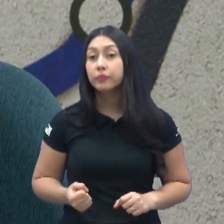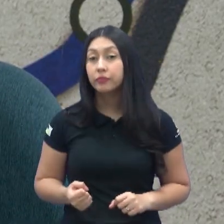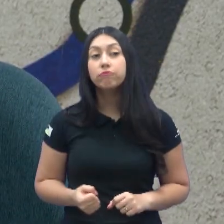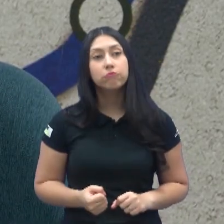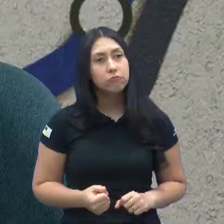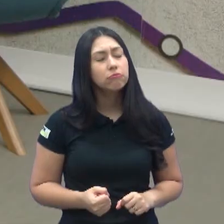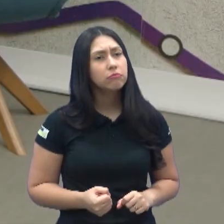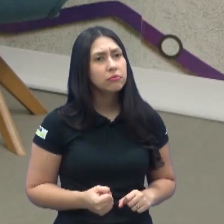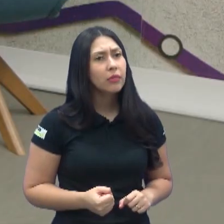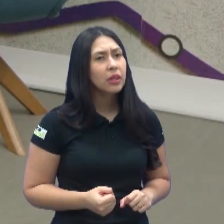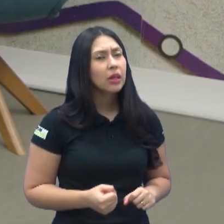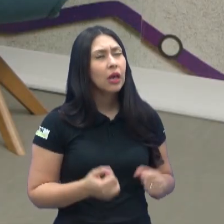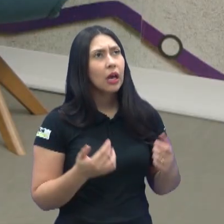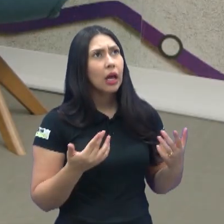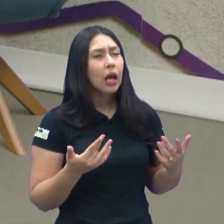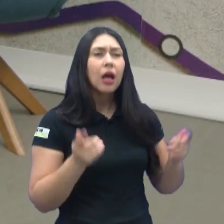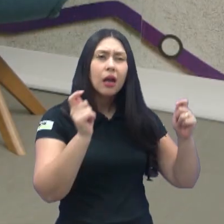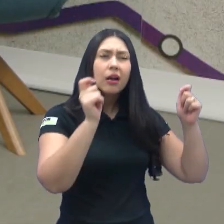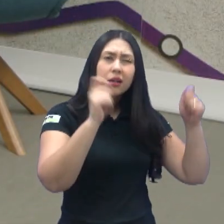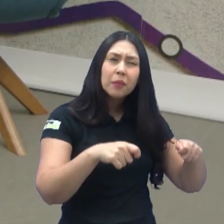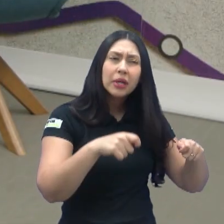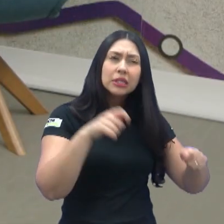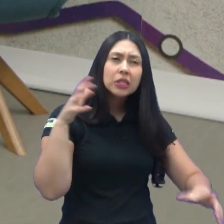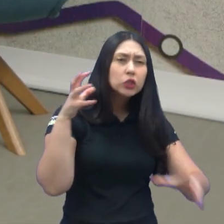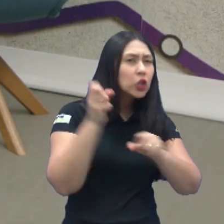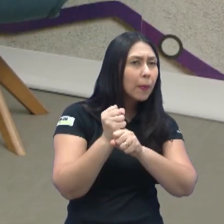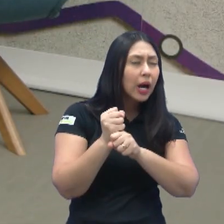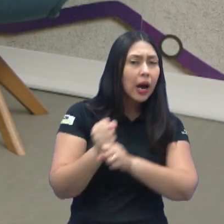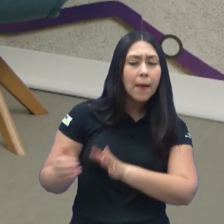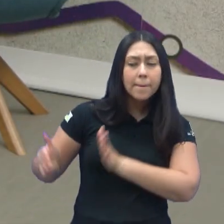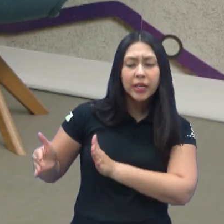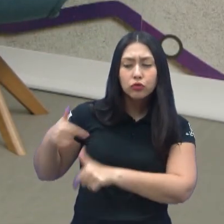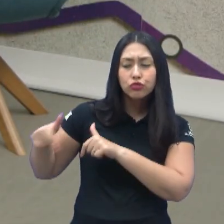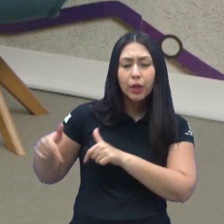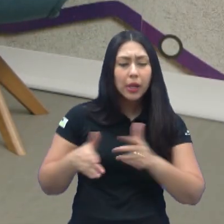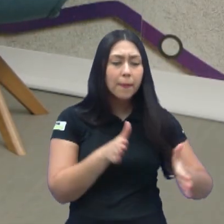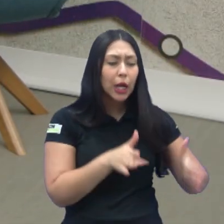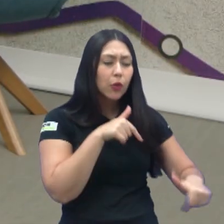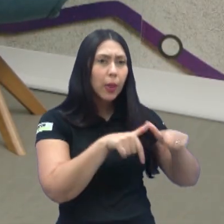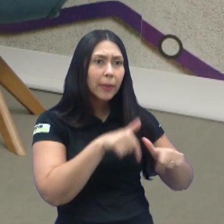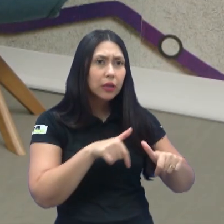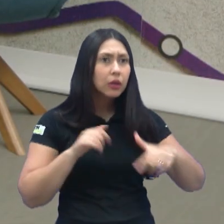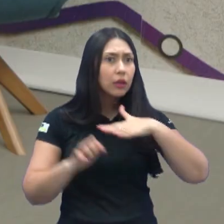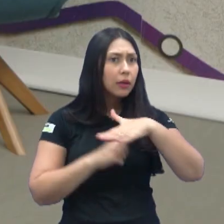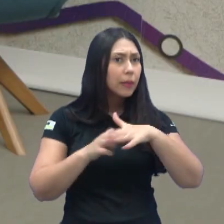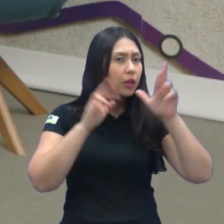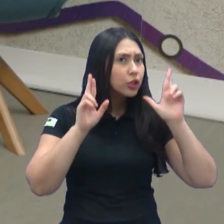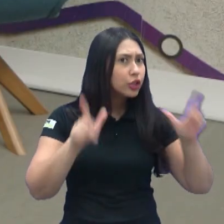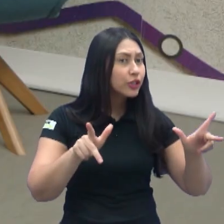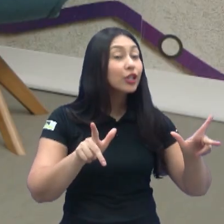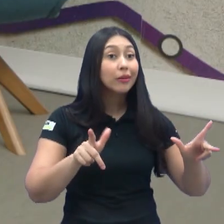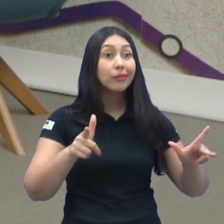certeza, doutora. É possível somar períodos, né, de trabalho em empregos diferentes para se aposentar mais